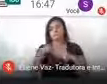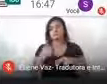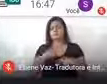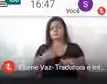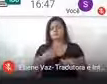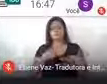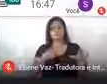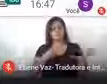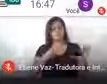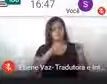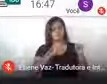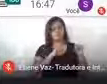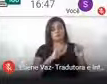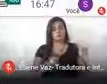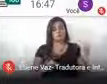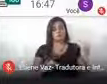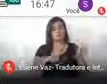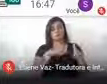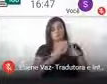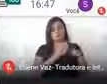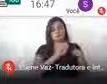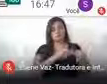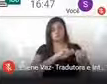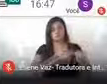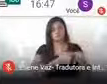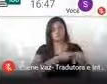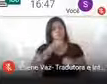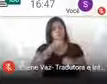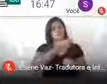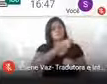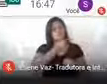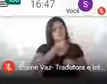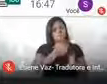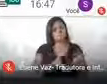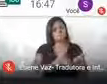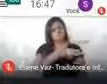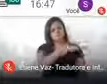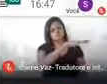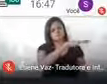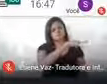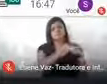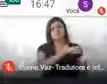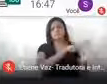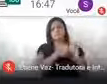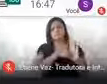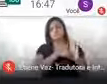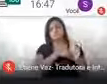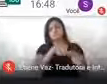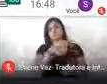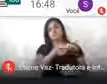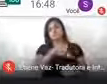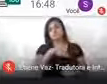dessas comunidades, fizemos entrevistas, coleta de dados, pesquisa de campo, fomos às comunidades, mesmo